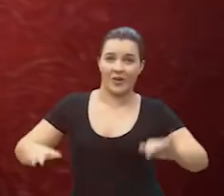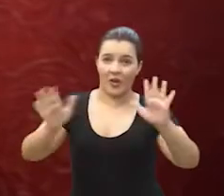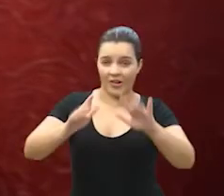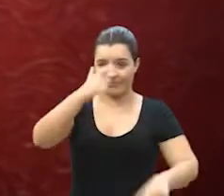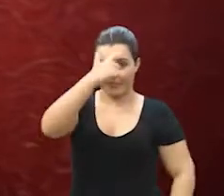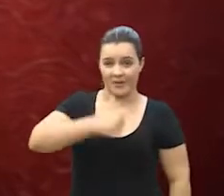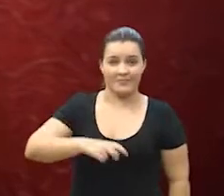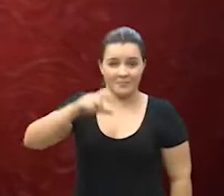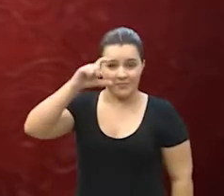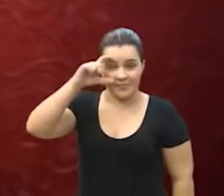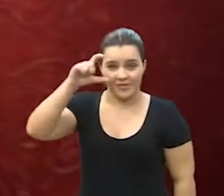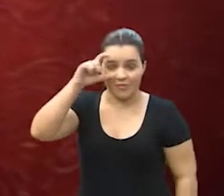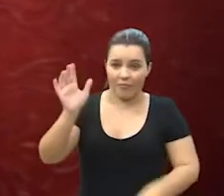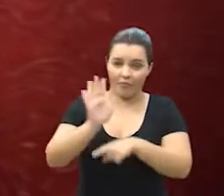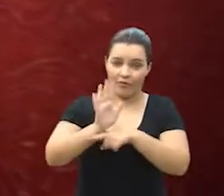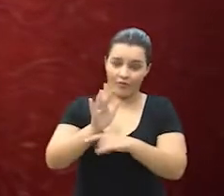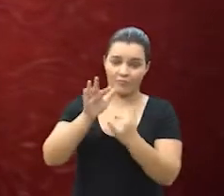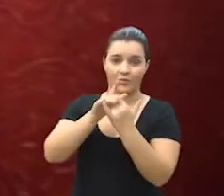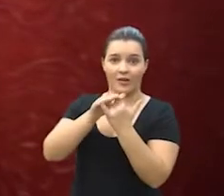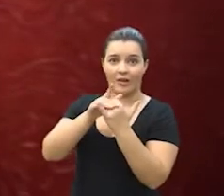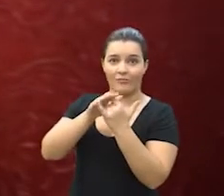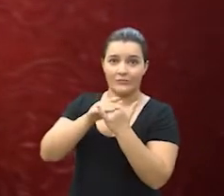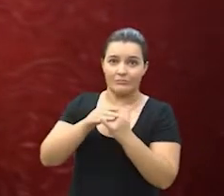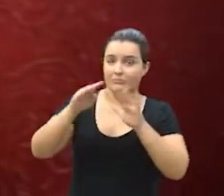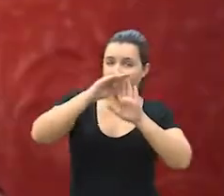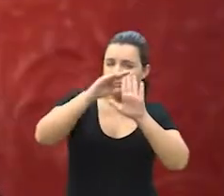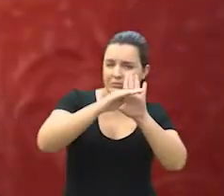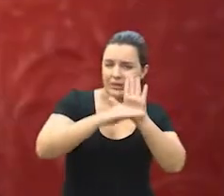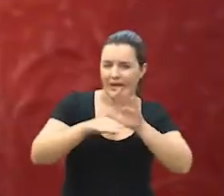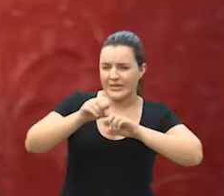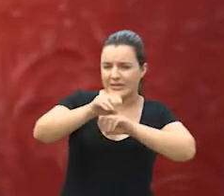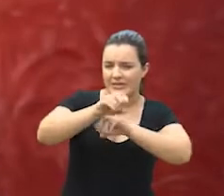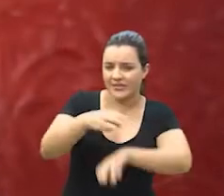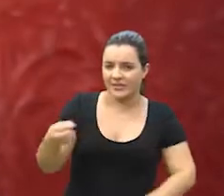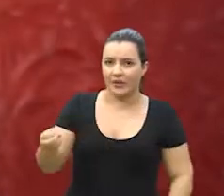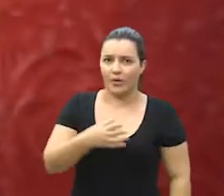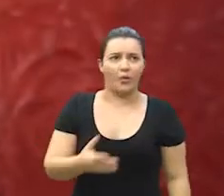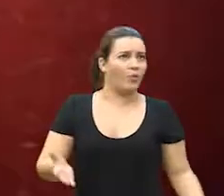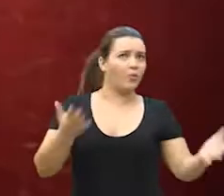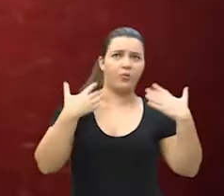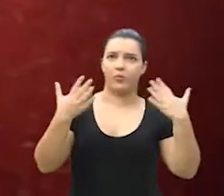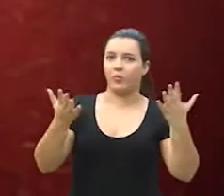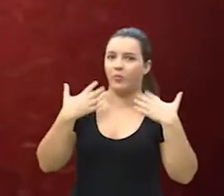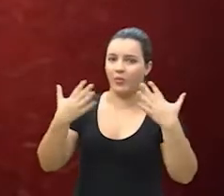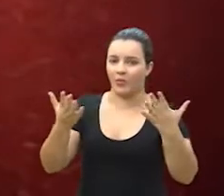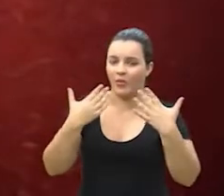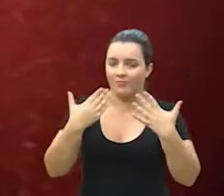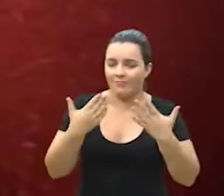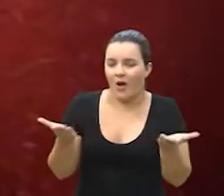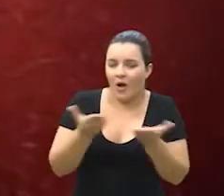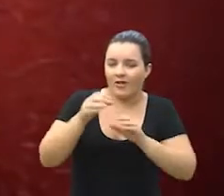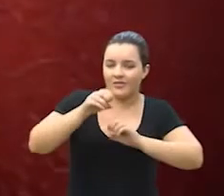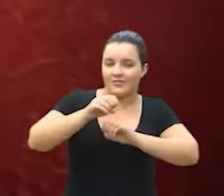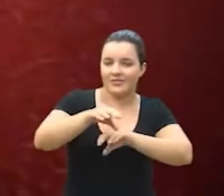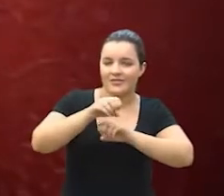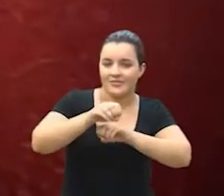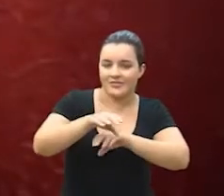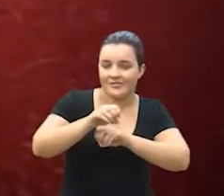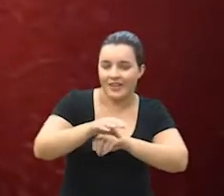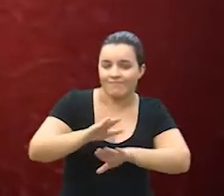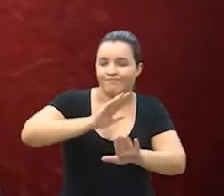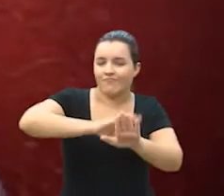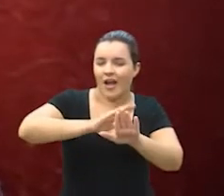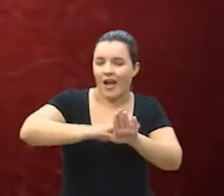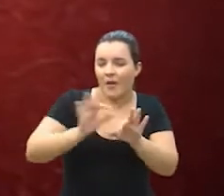Olá, eu sou Michel Amorim, vídeo novo aqui no canal, receita nova. E olha que calorão, hein? E hoje eu vou ensinar como é que se